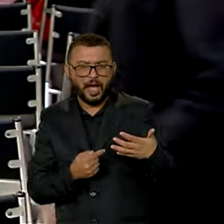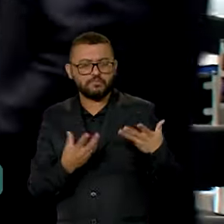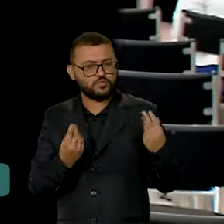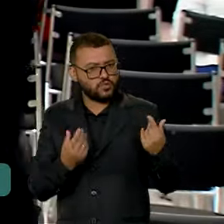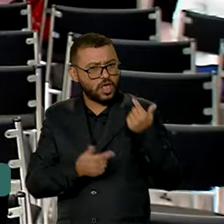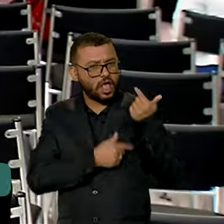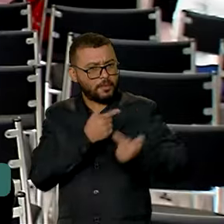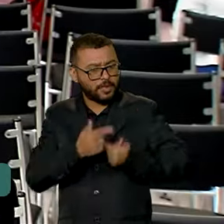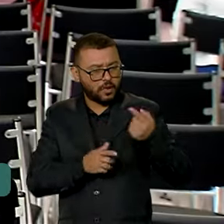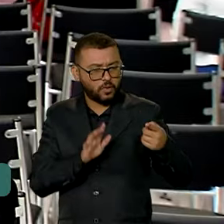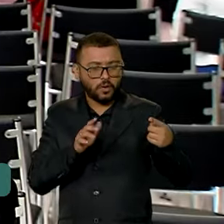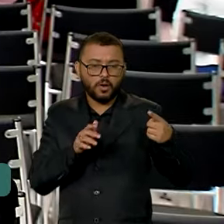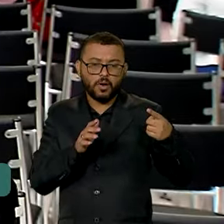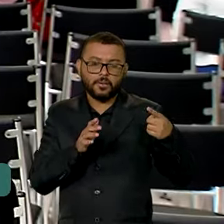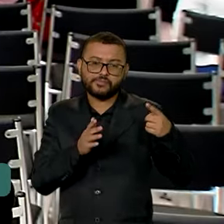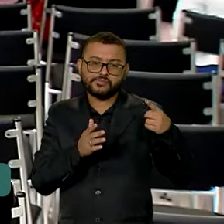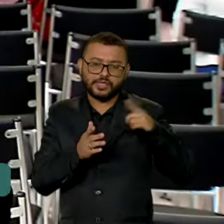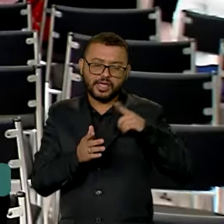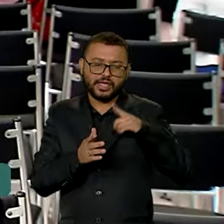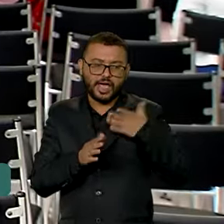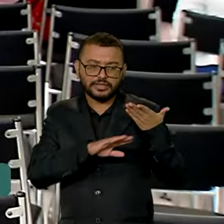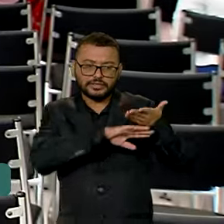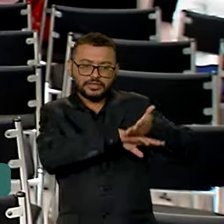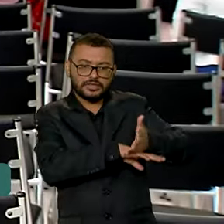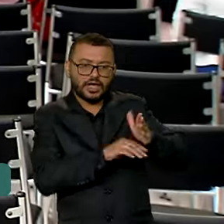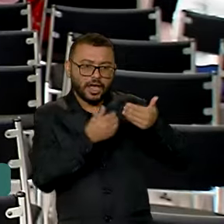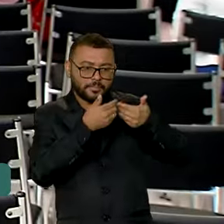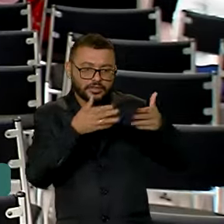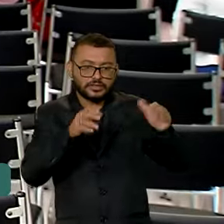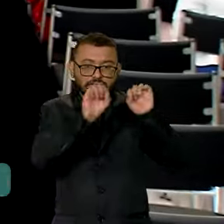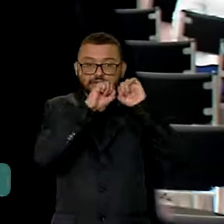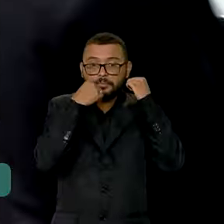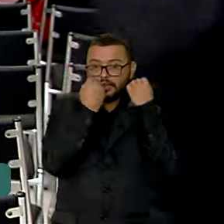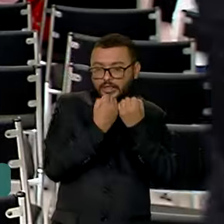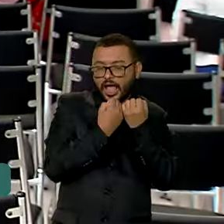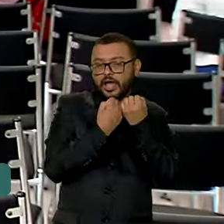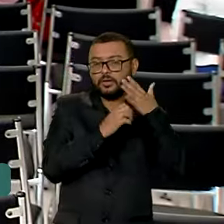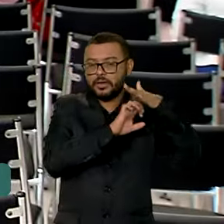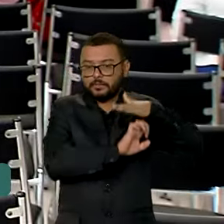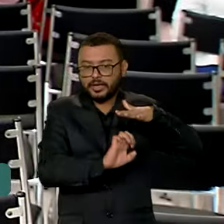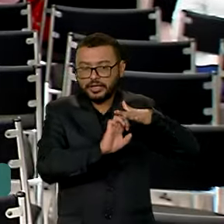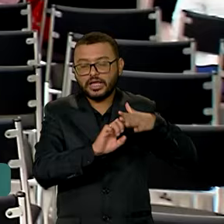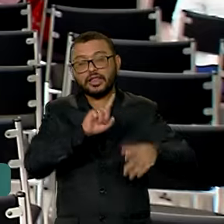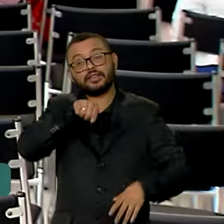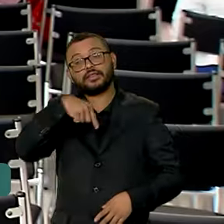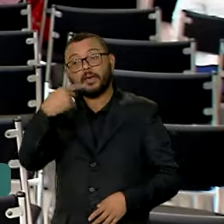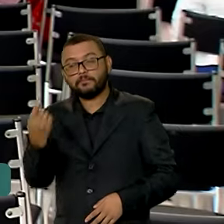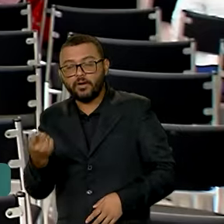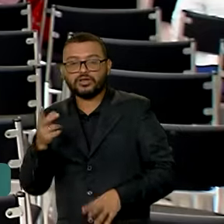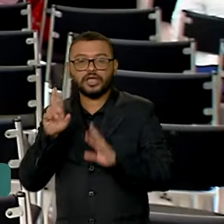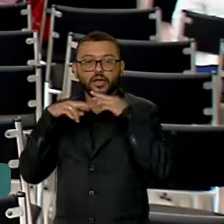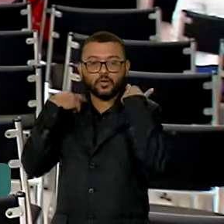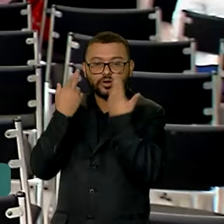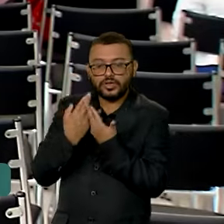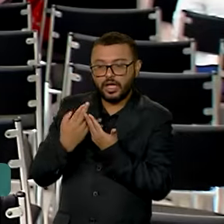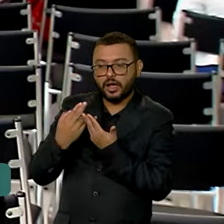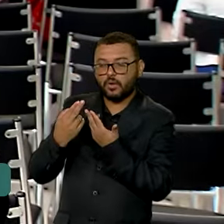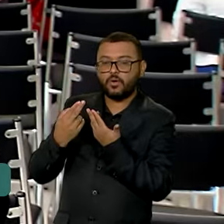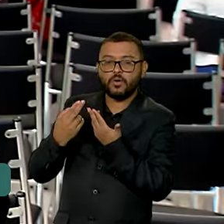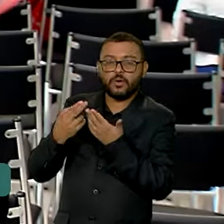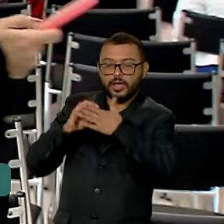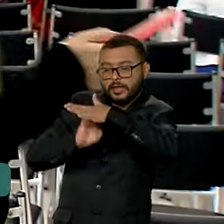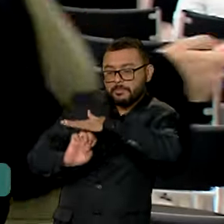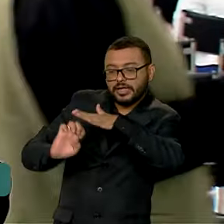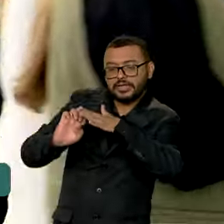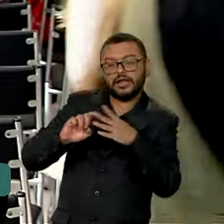compromisso dele é a participação numa abertura de um seminário empresarial. Depois ele vai participar também de um encontro com empresários